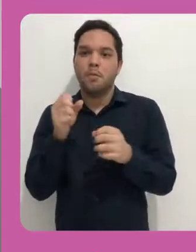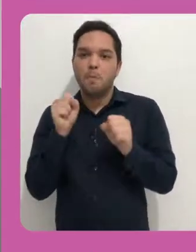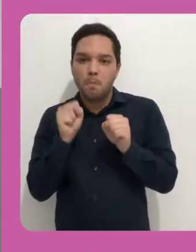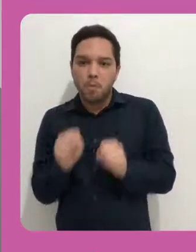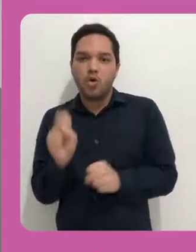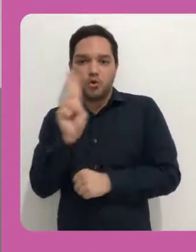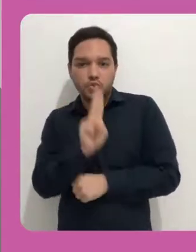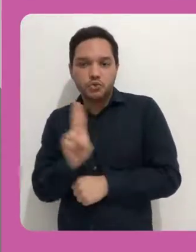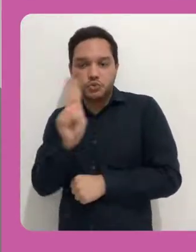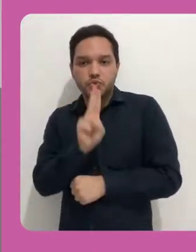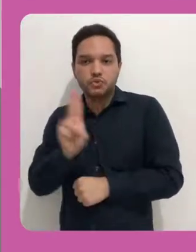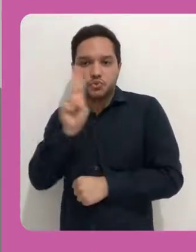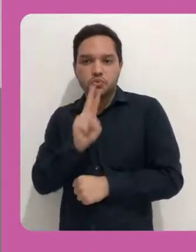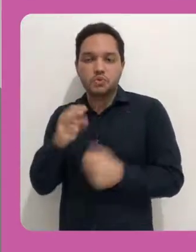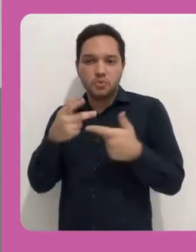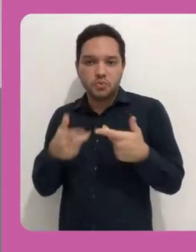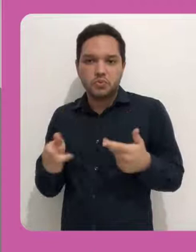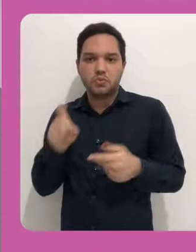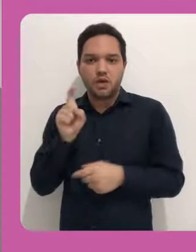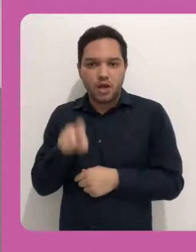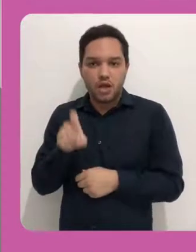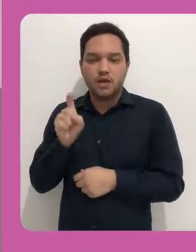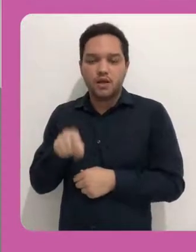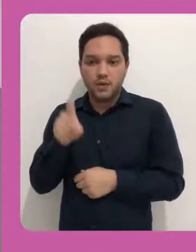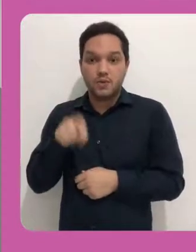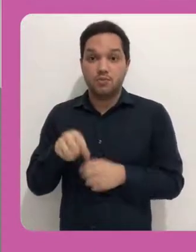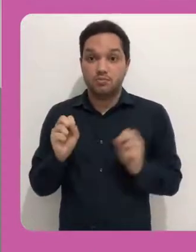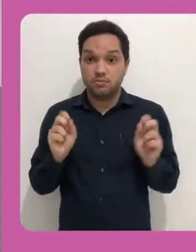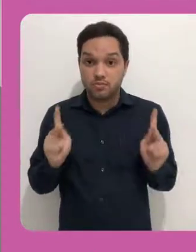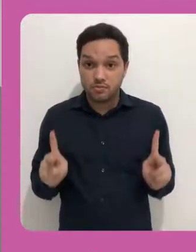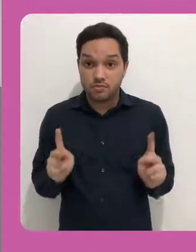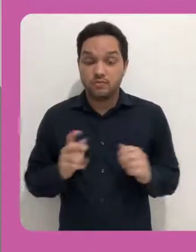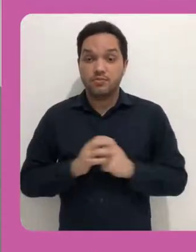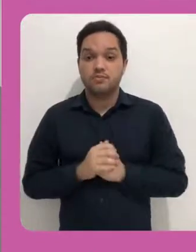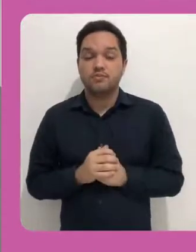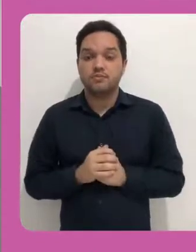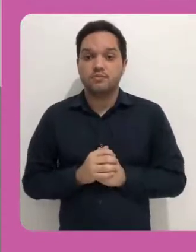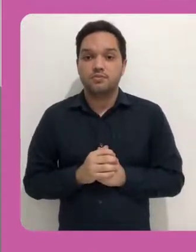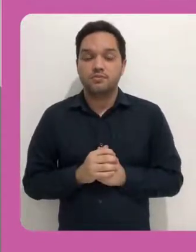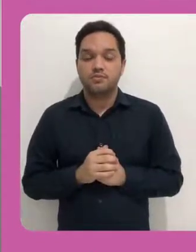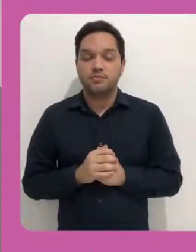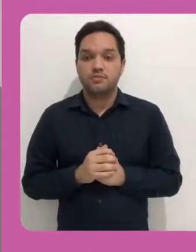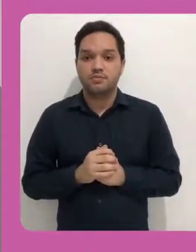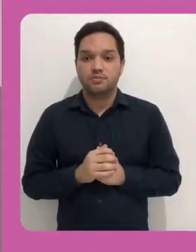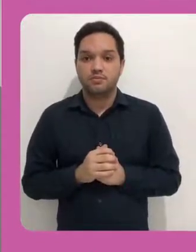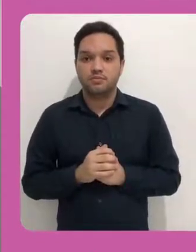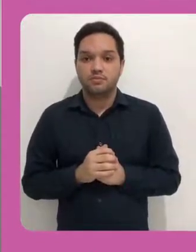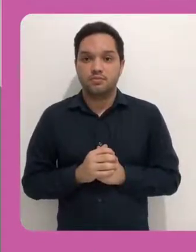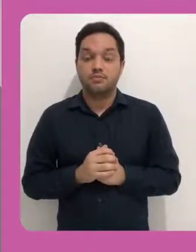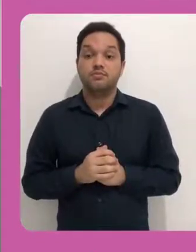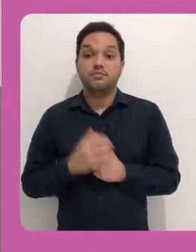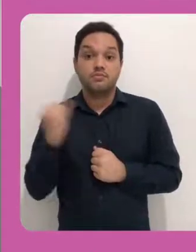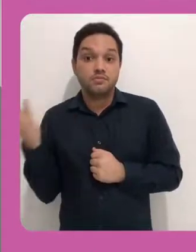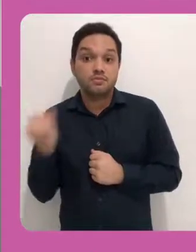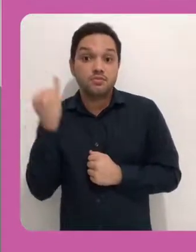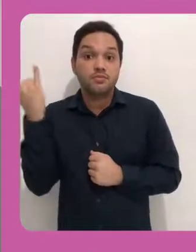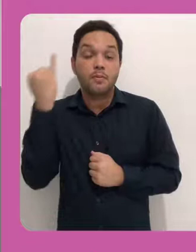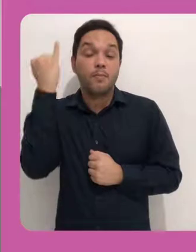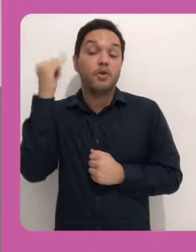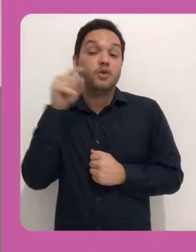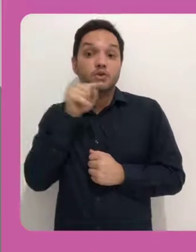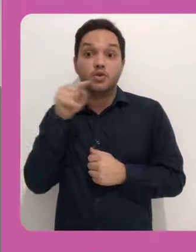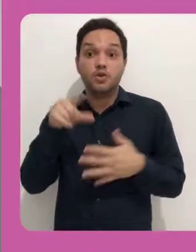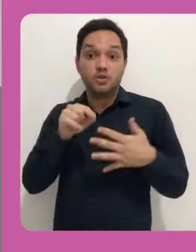certo? Bom, uma opção importante que vocês precisam saber é essa opção aqui, ó. É exibir o conteúdo